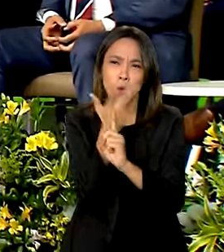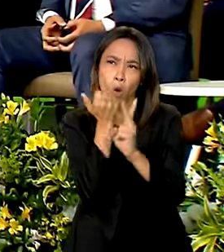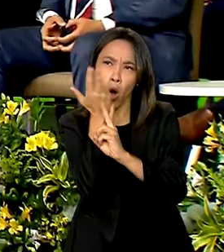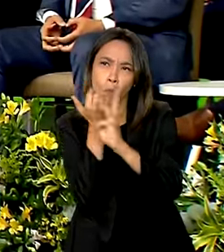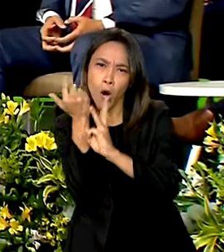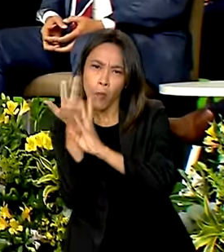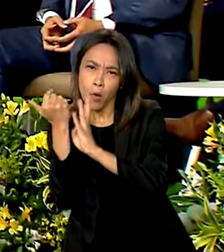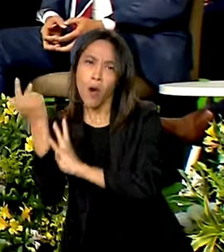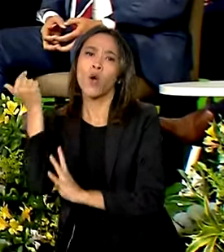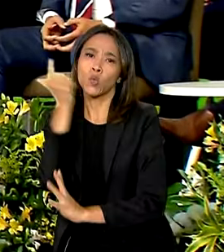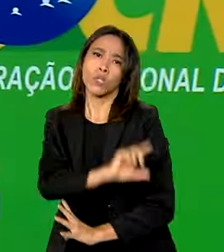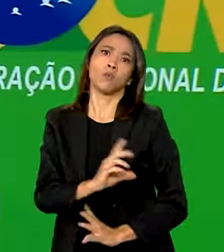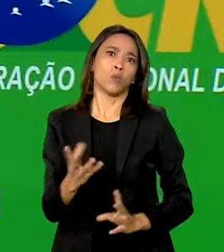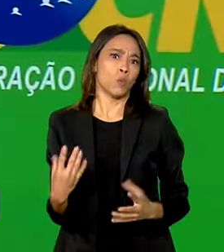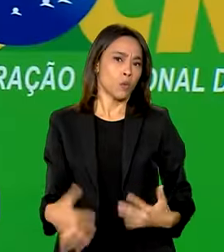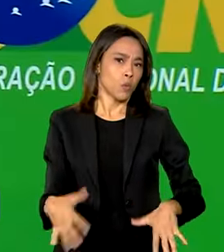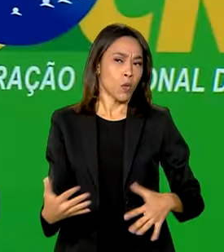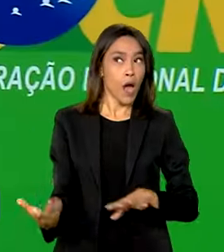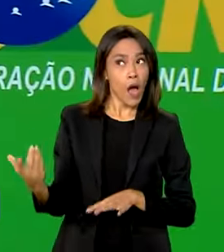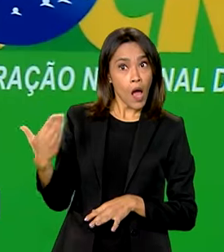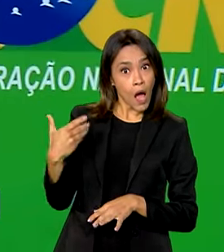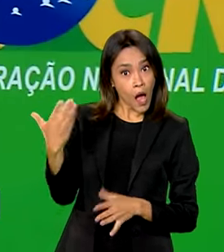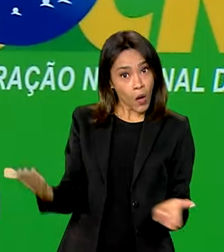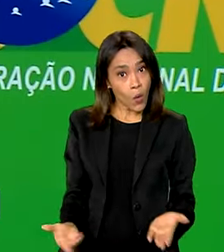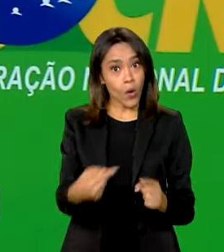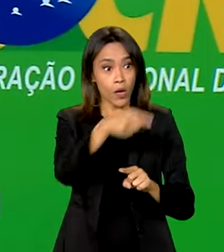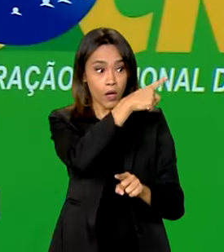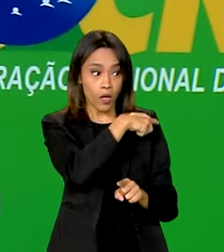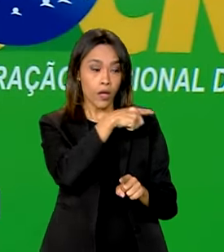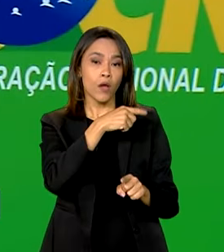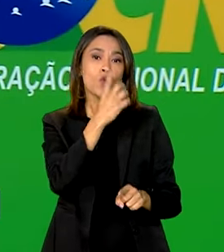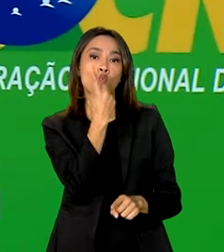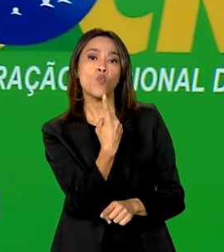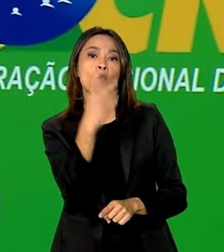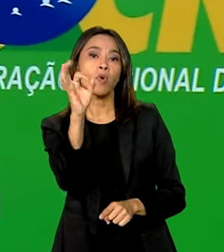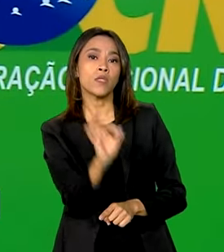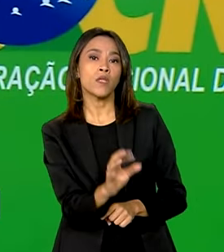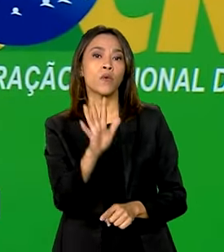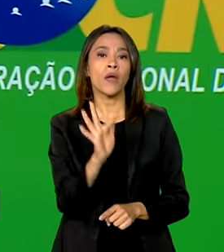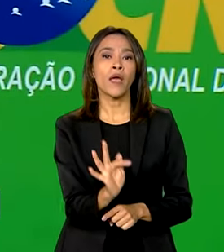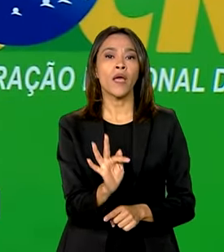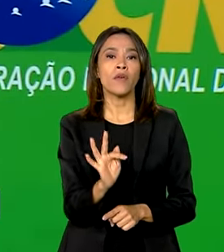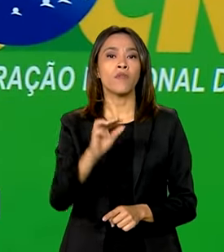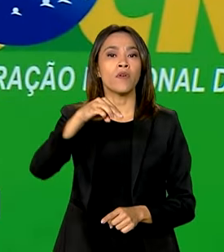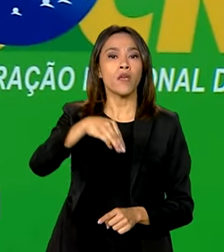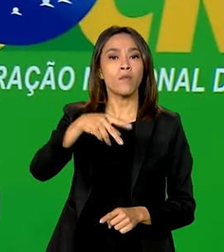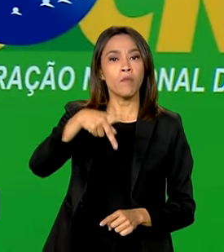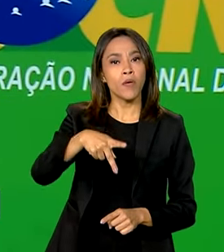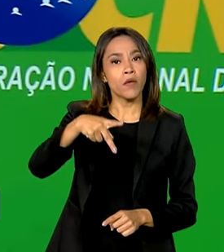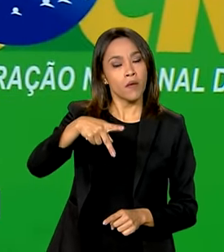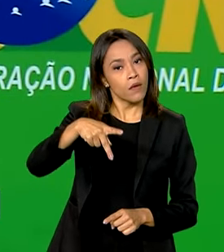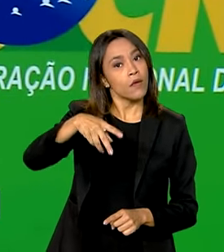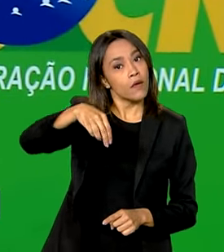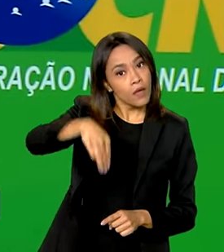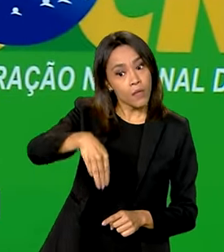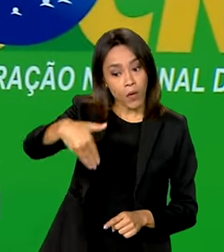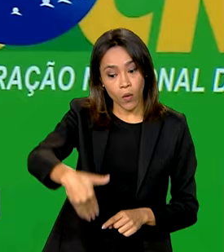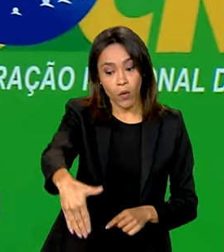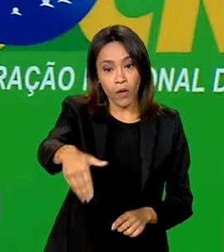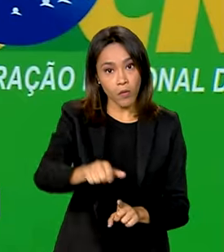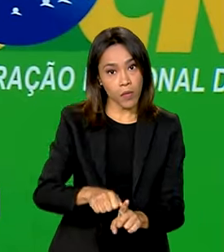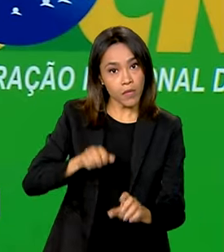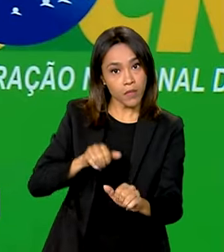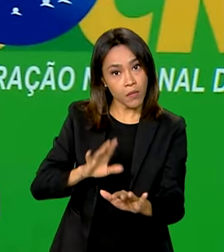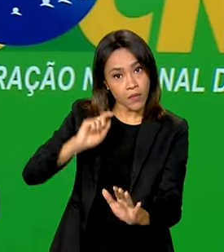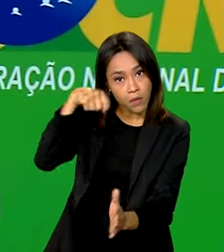agora, nesse último período, nós aumentamos 1% do FPM, que isso é 8 bilhões para os municípios, está sendo pago agora em setembro,